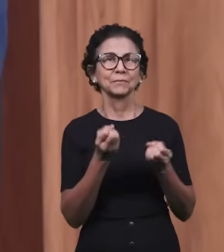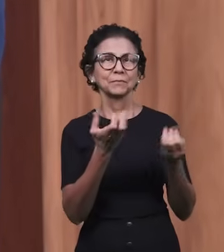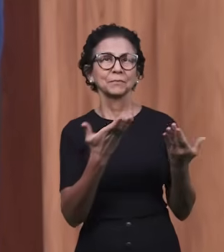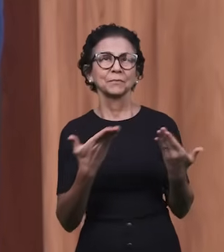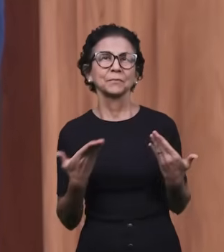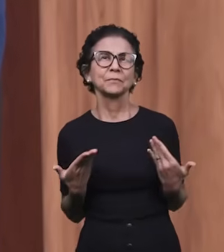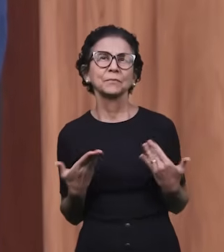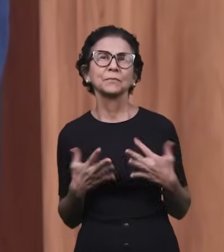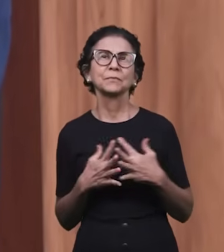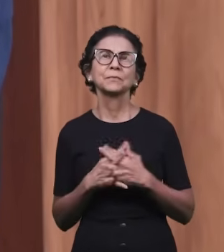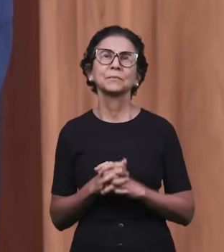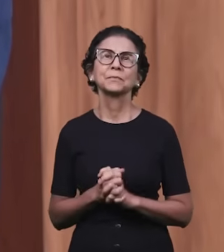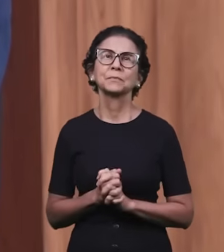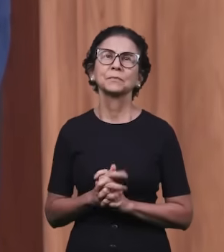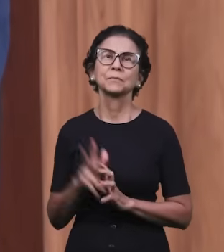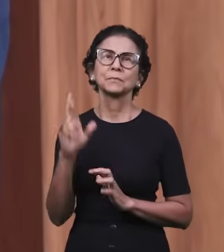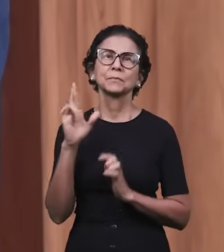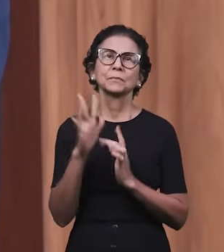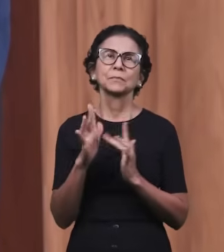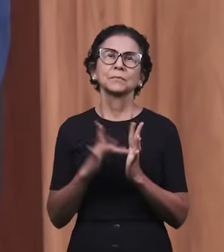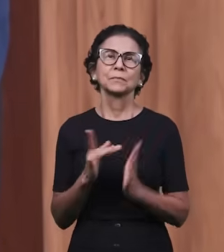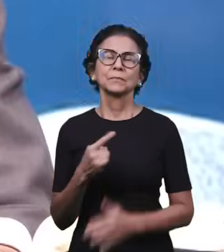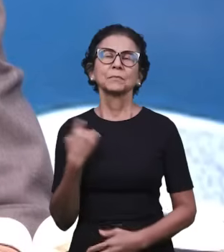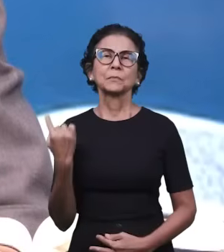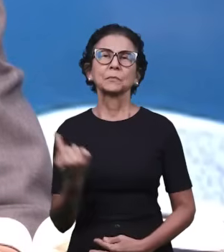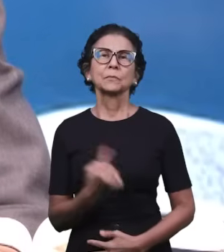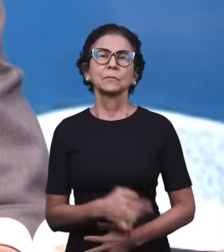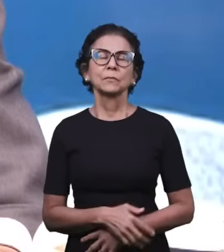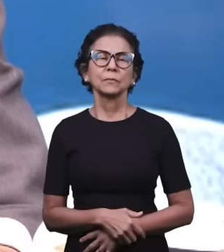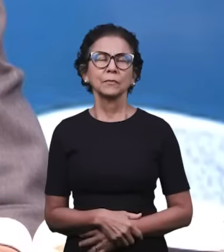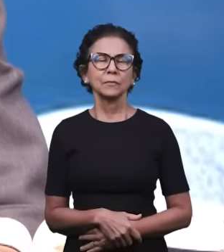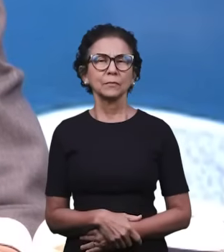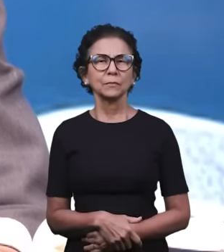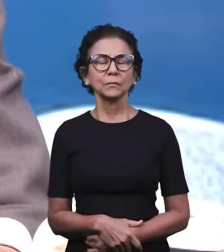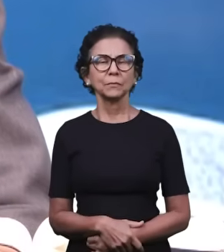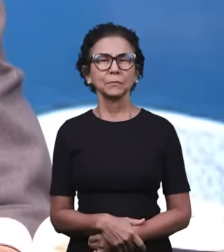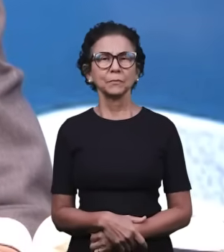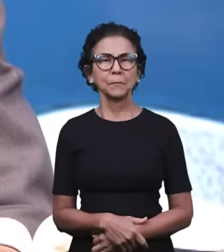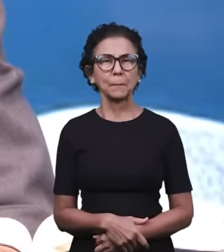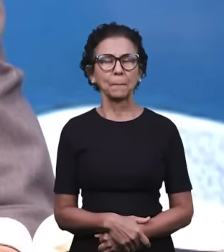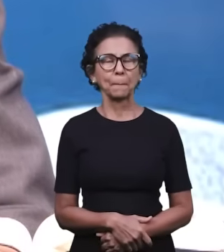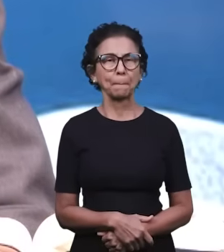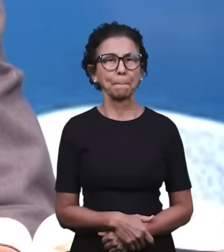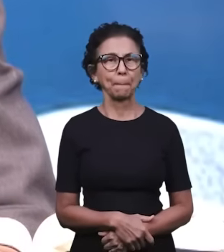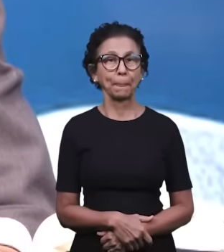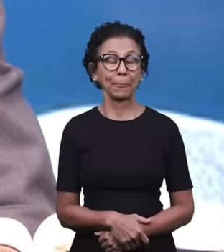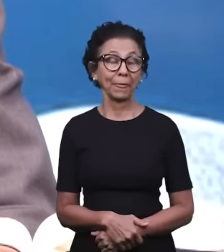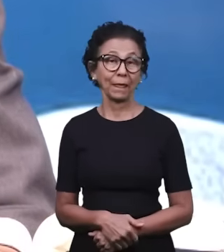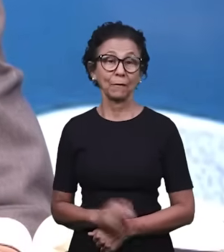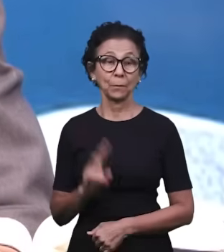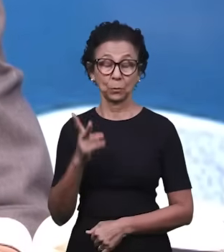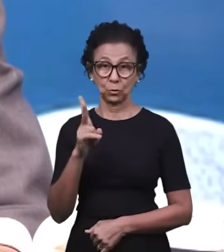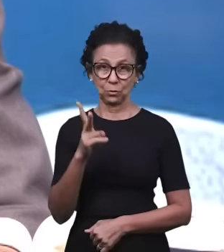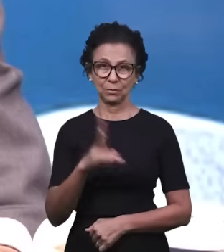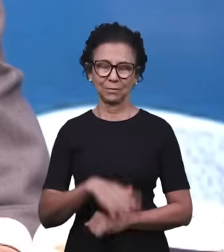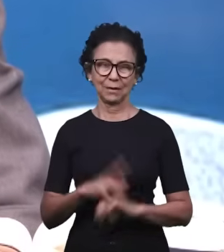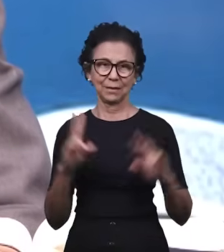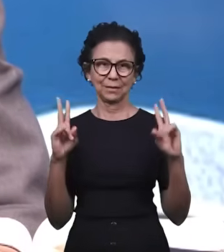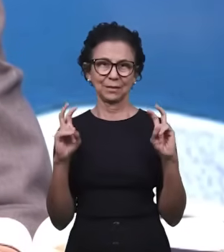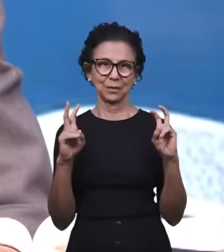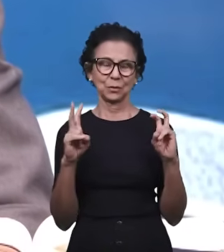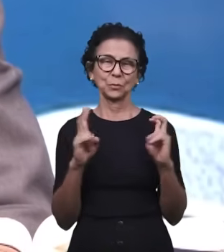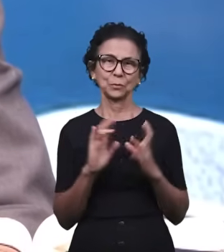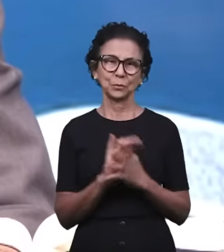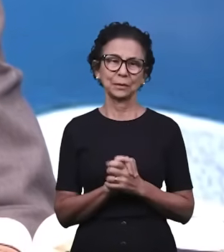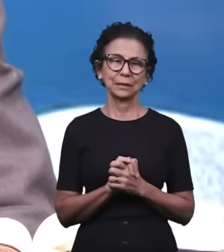Paz do Senhor, pastor Gilson, paz do Senhor, irmãos. Muito bem, nós vamos então agora dar sequência ao nosso assunto,